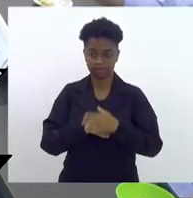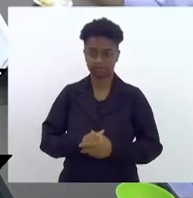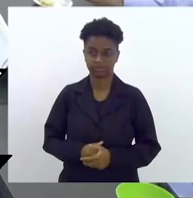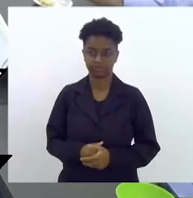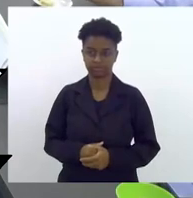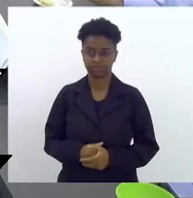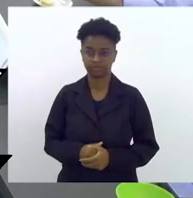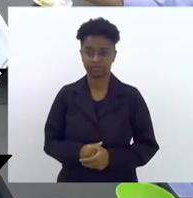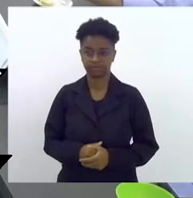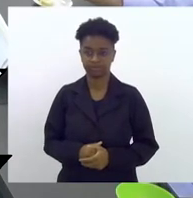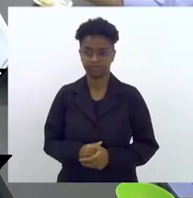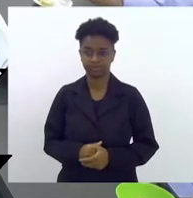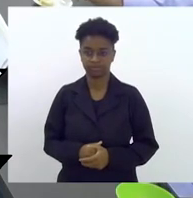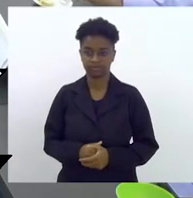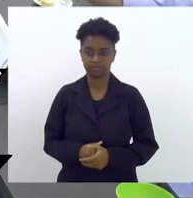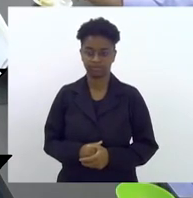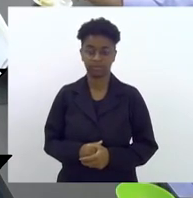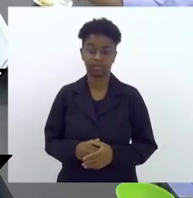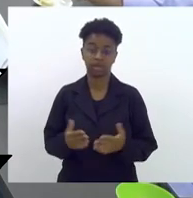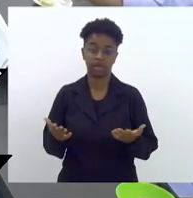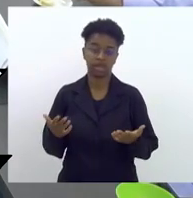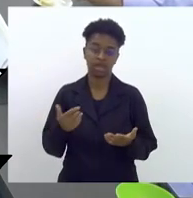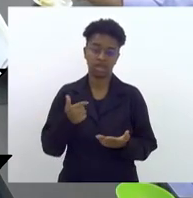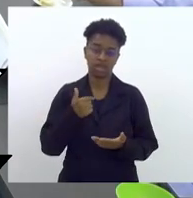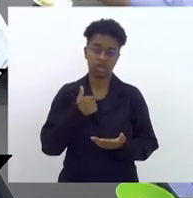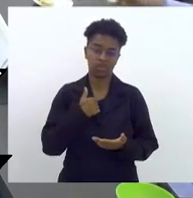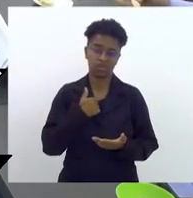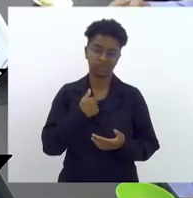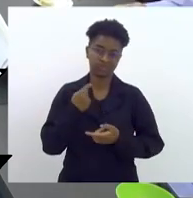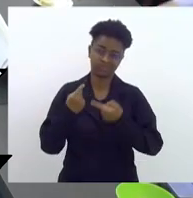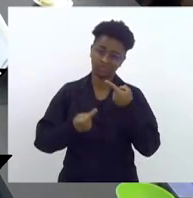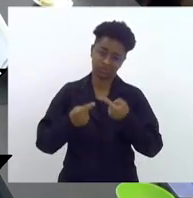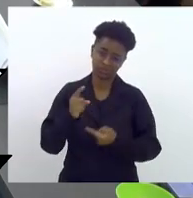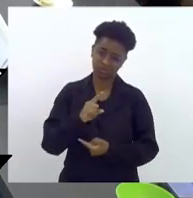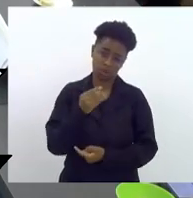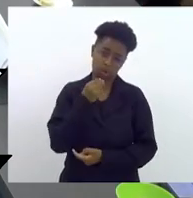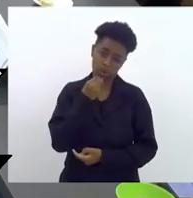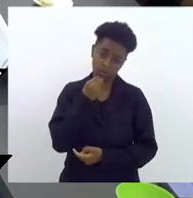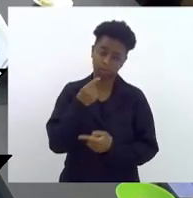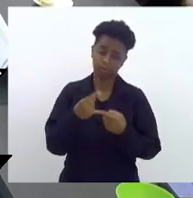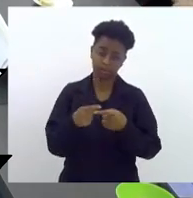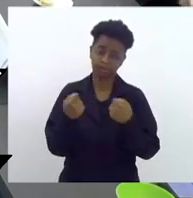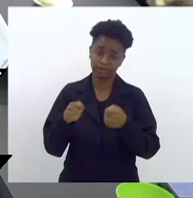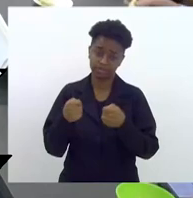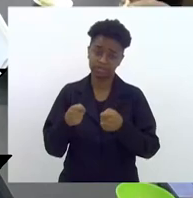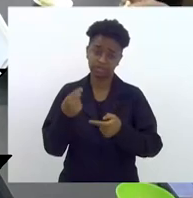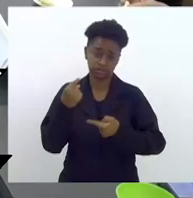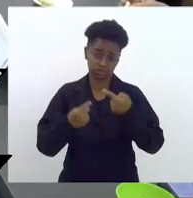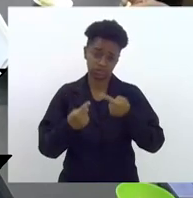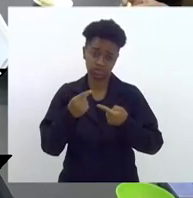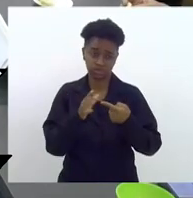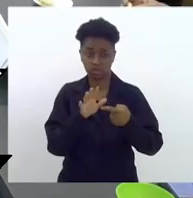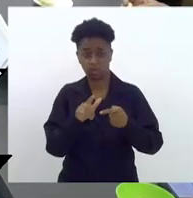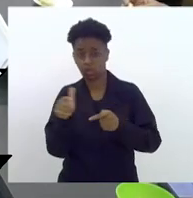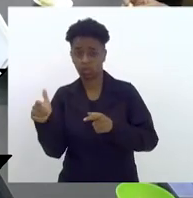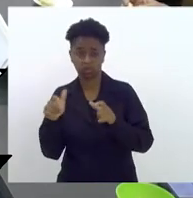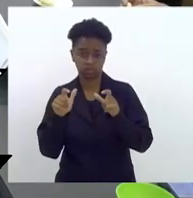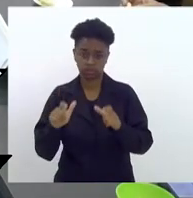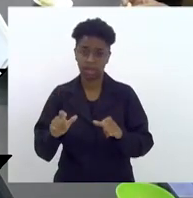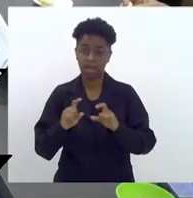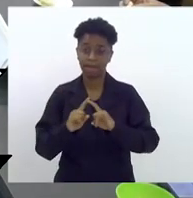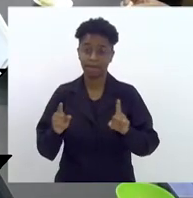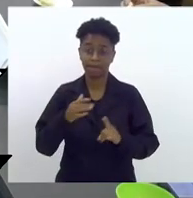foi citado espiritualmente eu não não ia discutir evidentemente porque acho que a gente precisa fazer isso num mérito mas só como meu